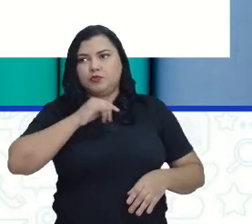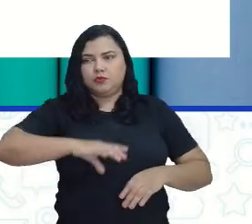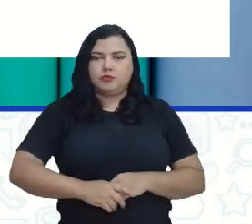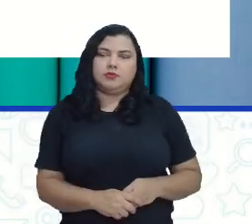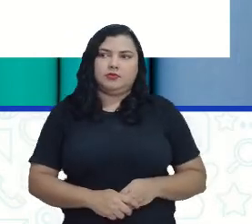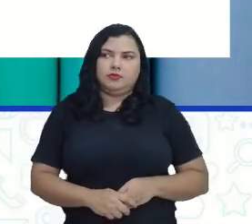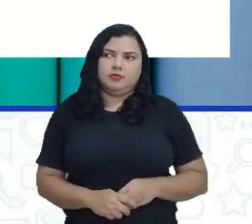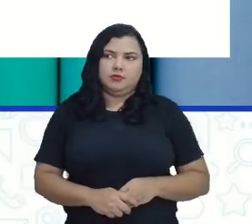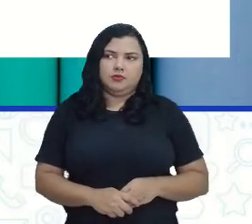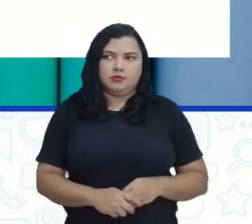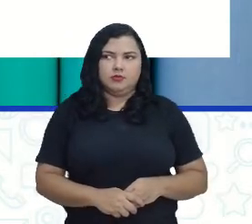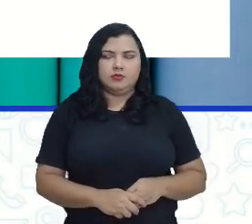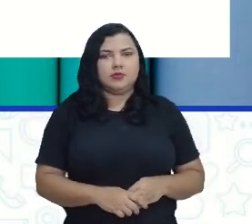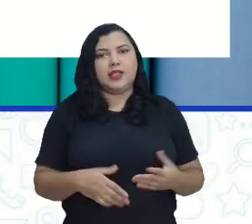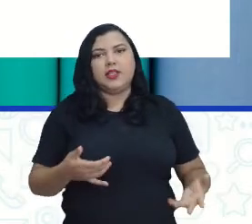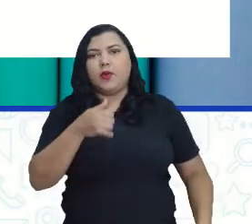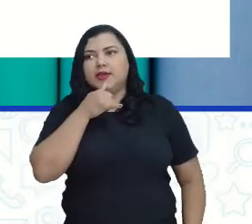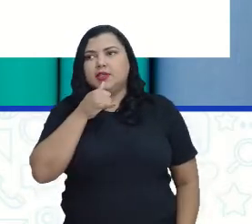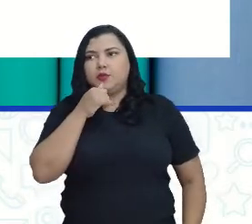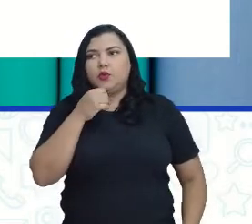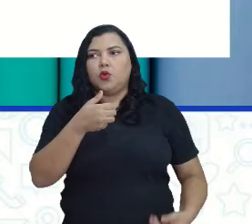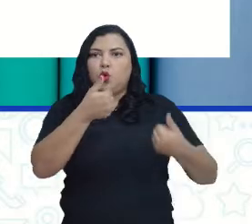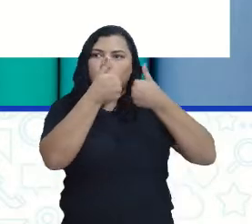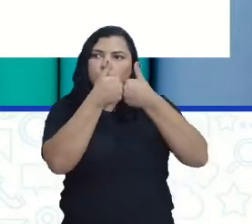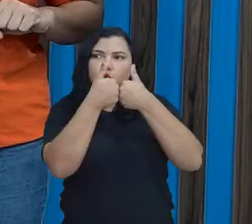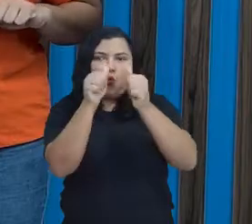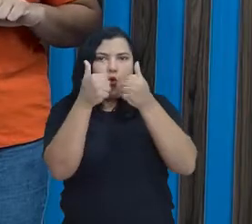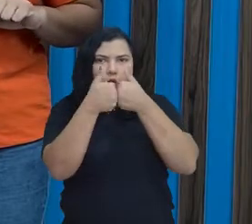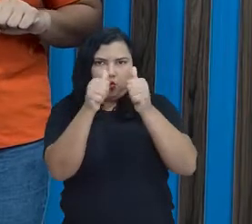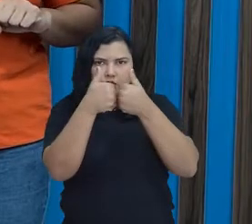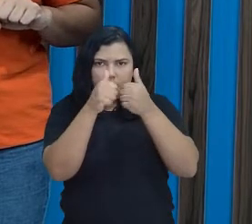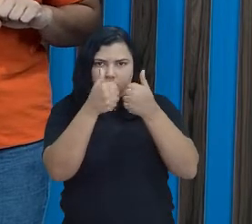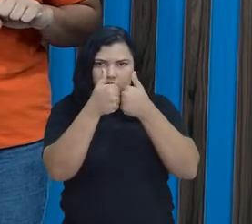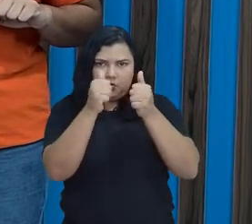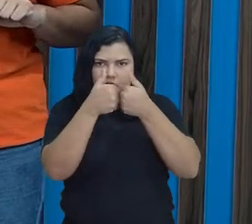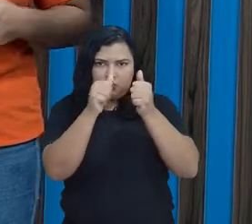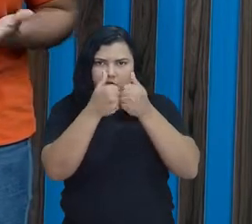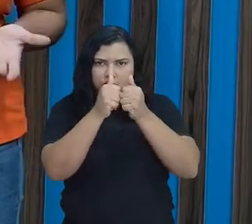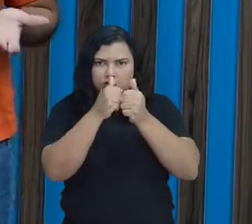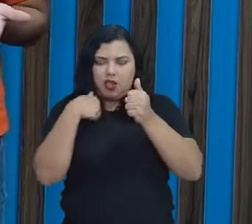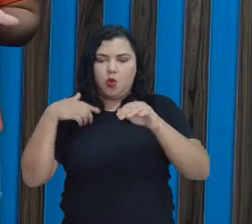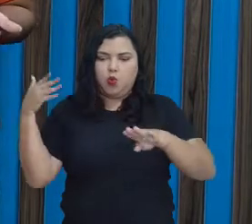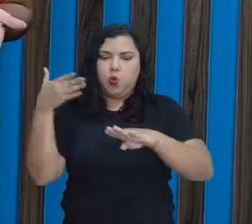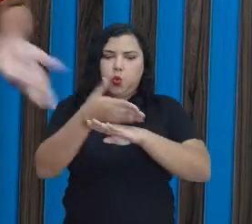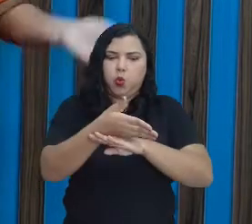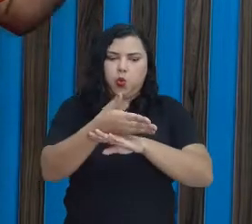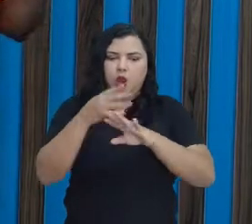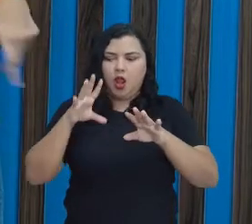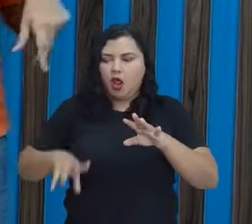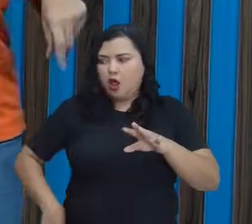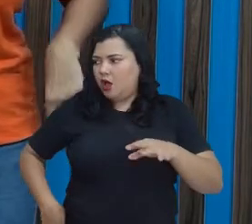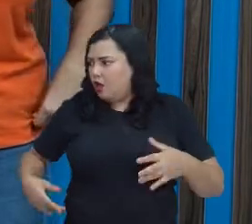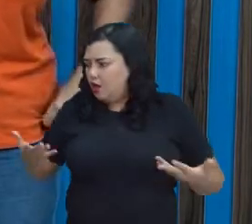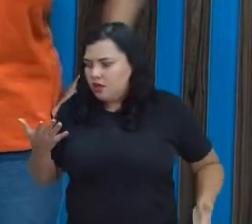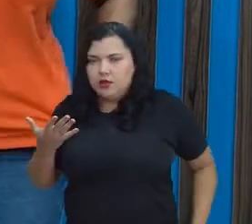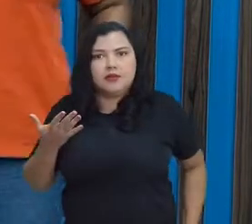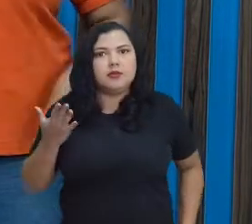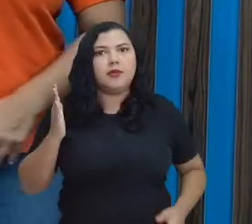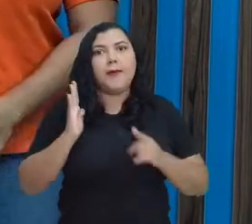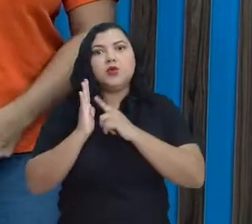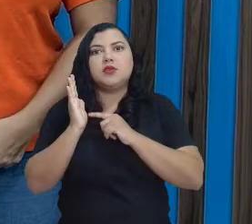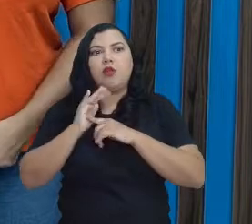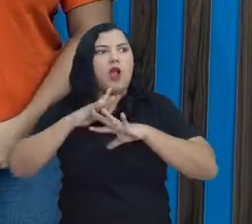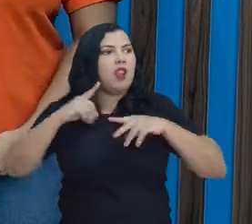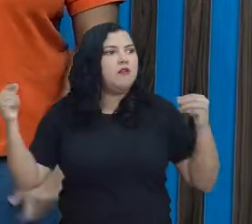no ônibus, levaram meu celular. Eu consigo dizer quem levou? Não, porque o sujeito ele é